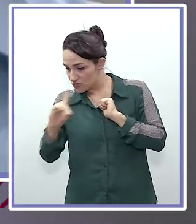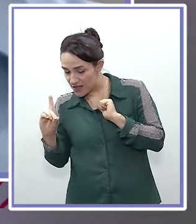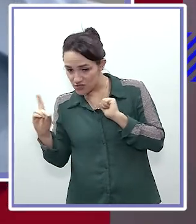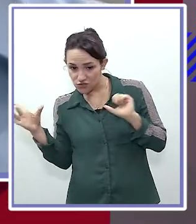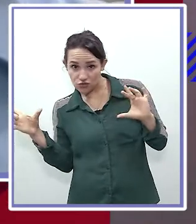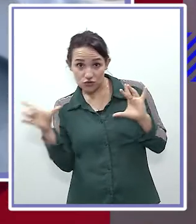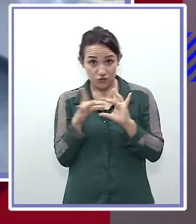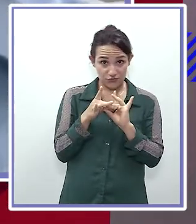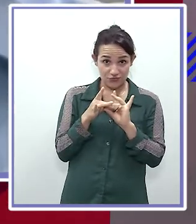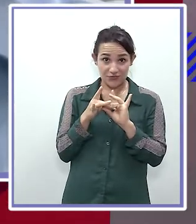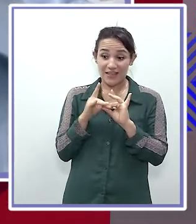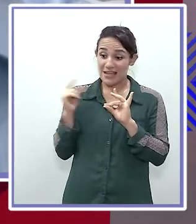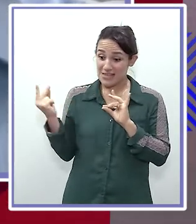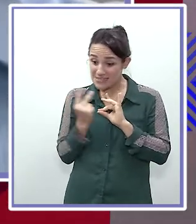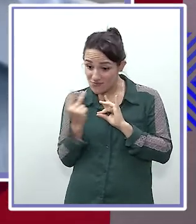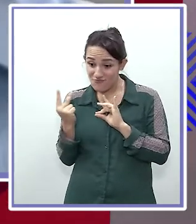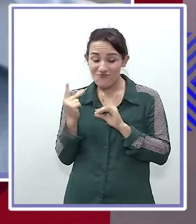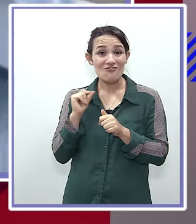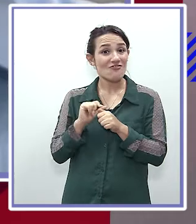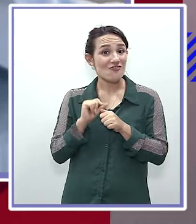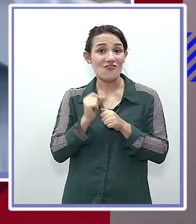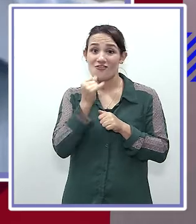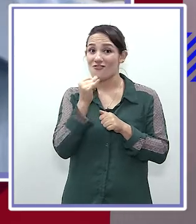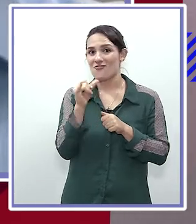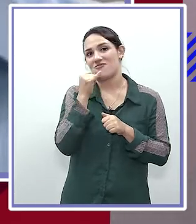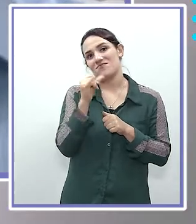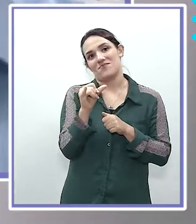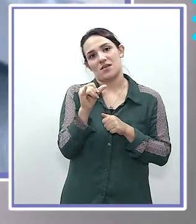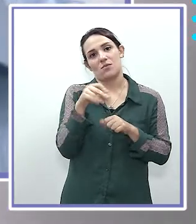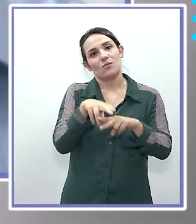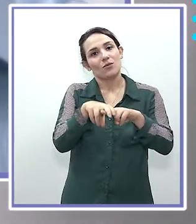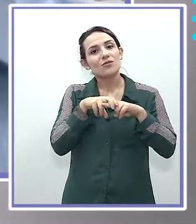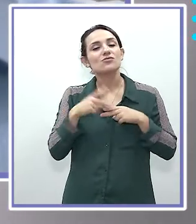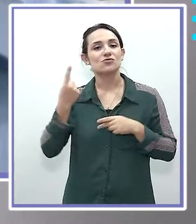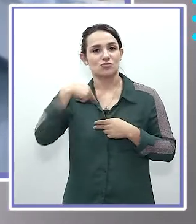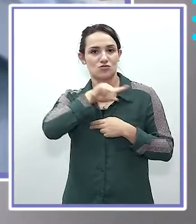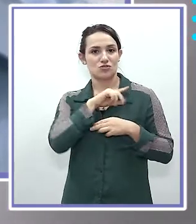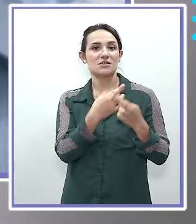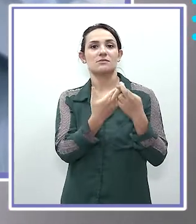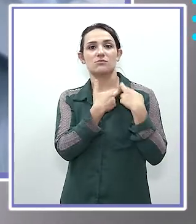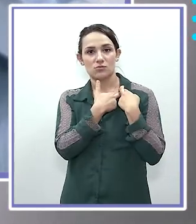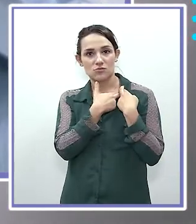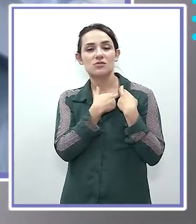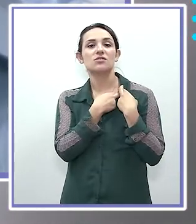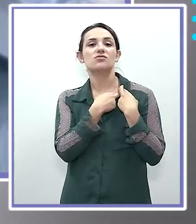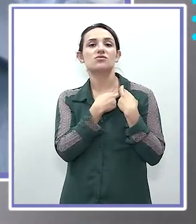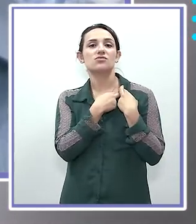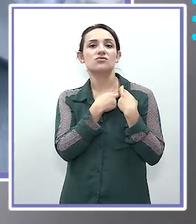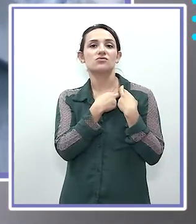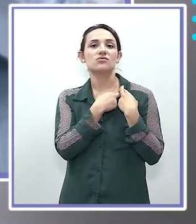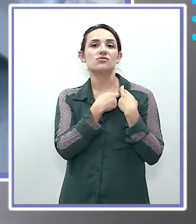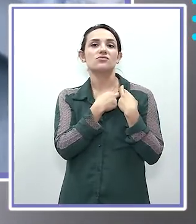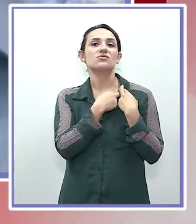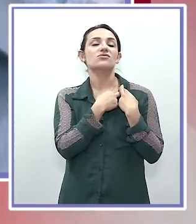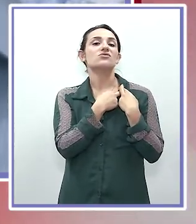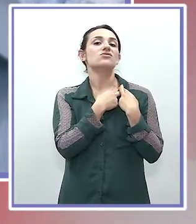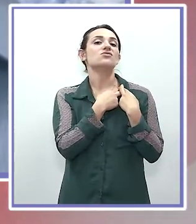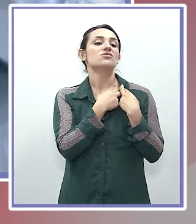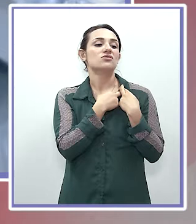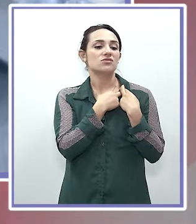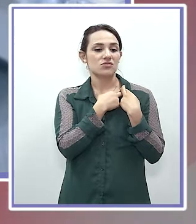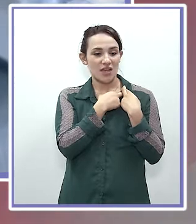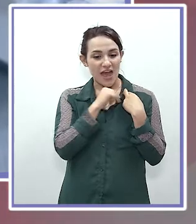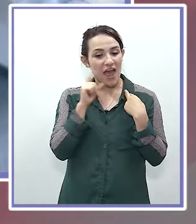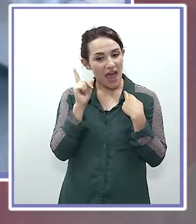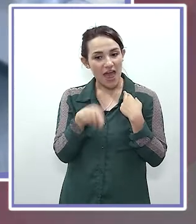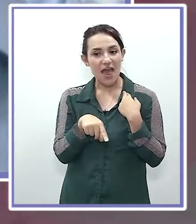naturalmente, por conta de estar nesse subsistema, inclusive, nós temos a obrigação de contratar e comprar uma